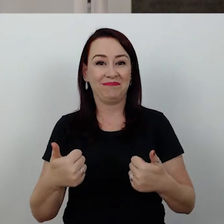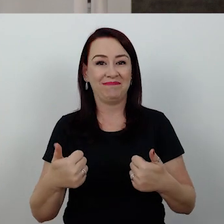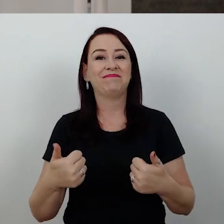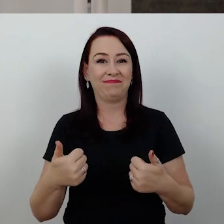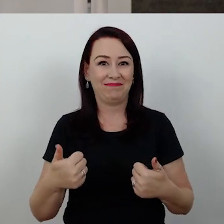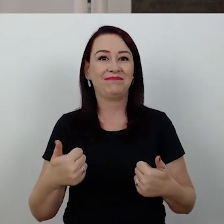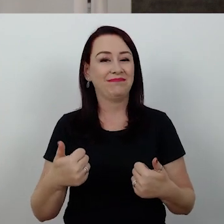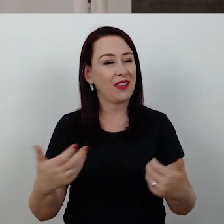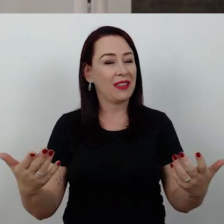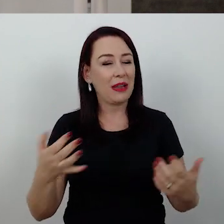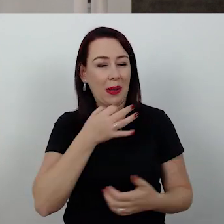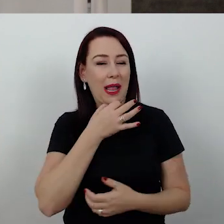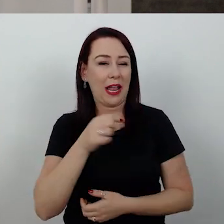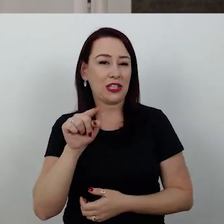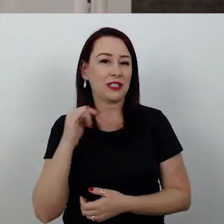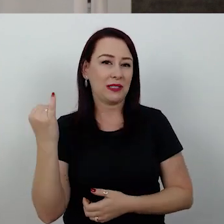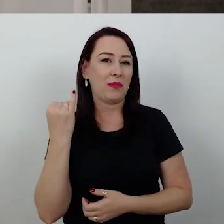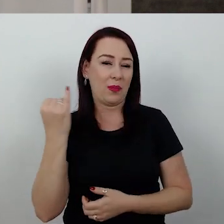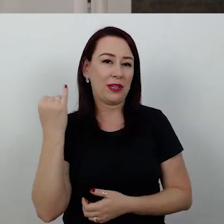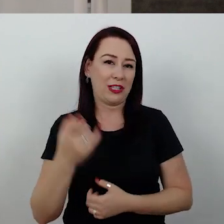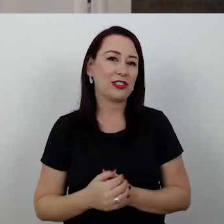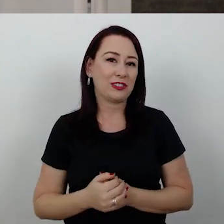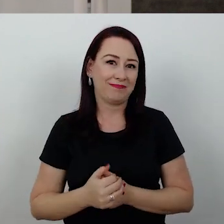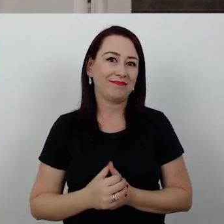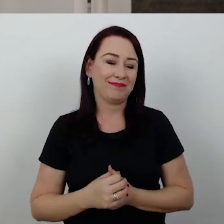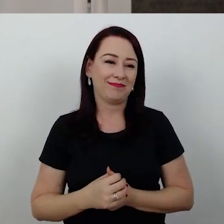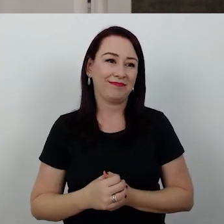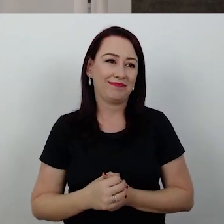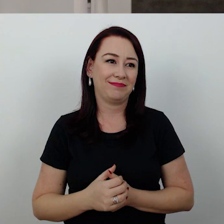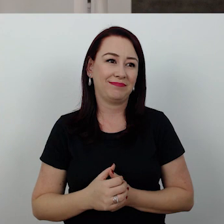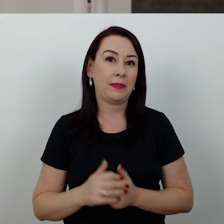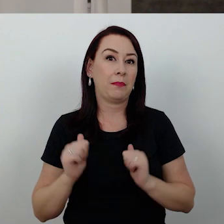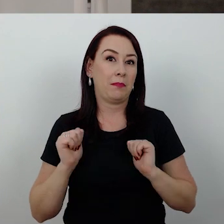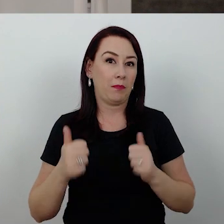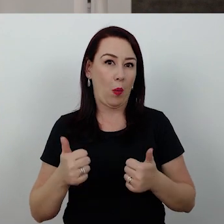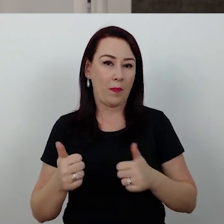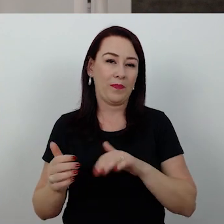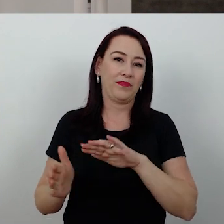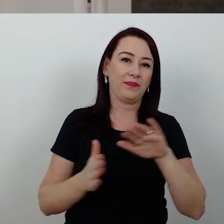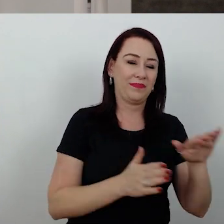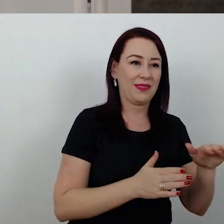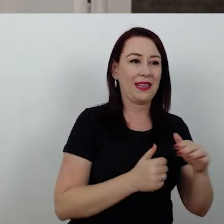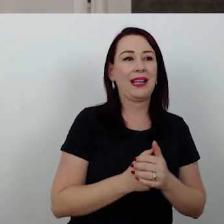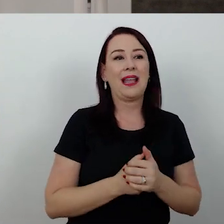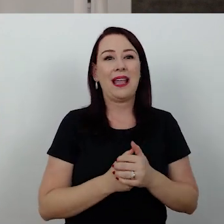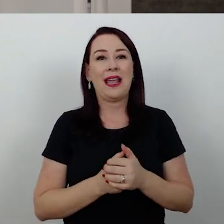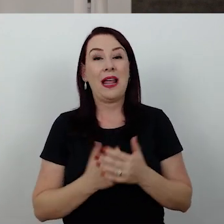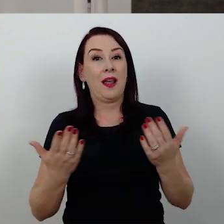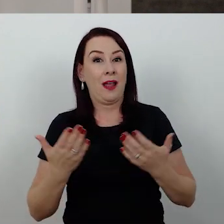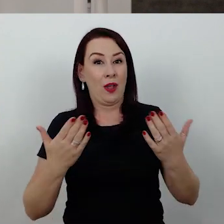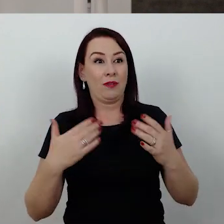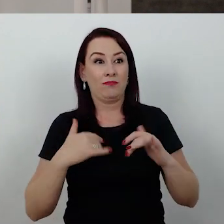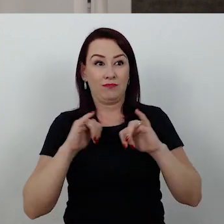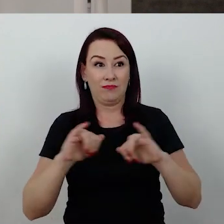né? Então, acho isso importante falar. Bom, agora eu vou falar uma coisa que